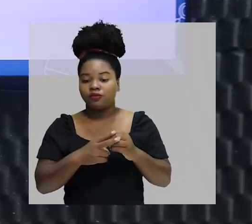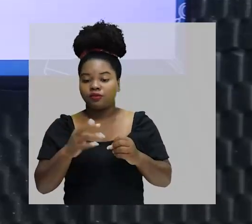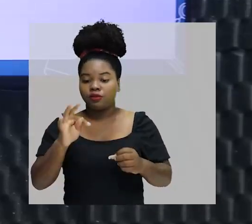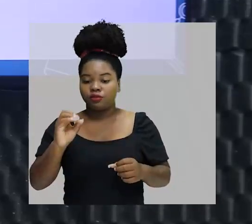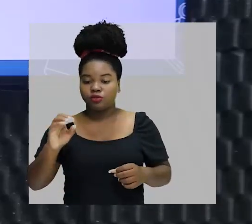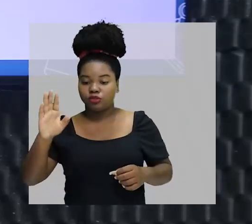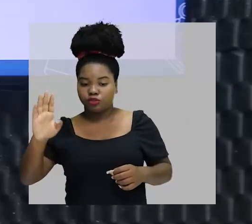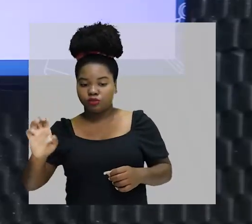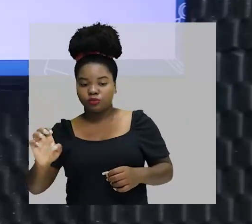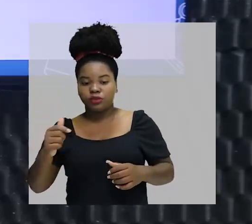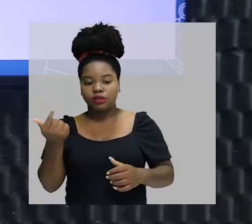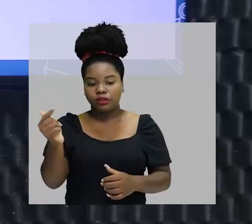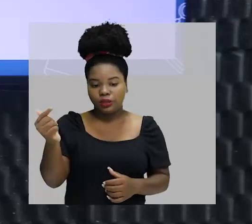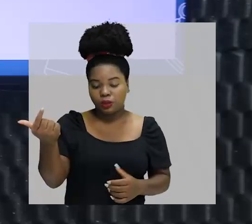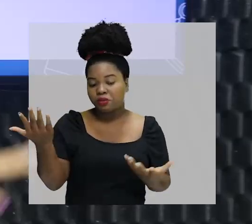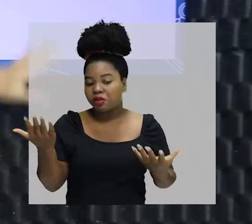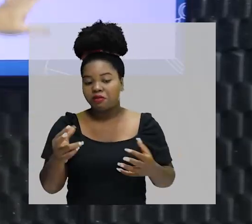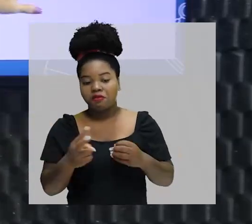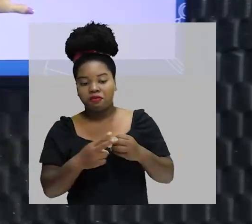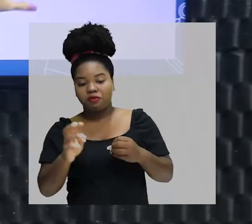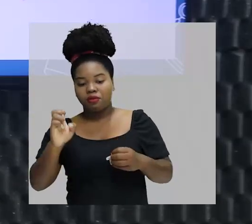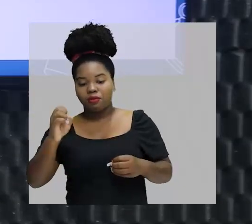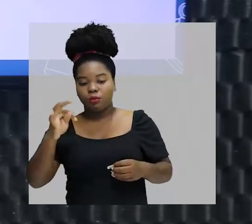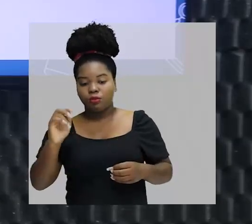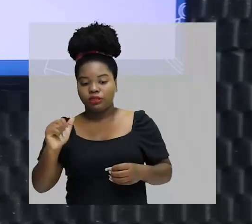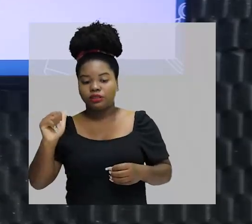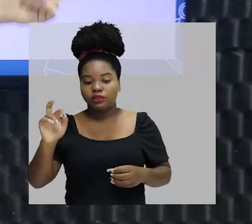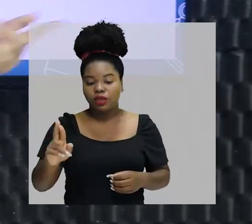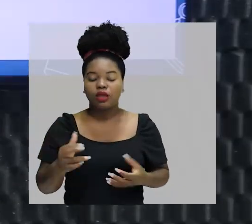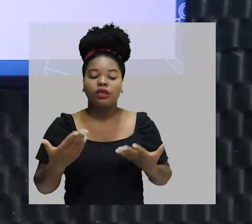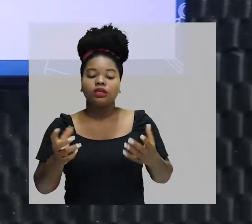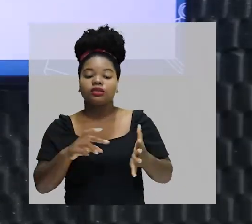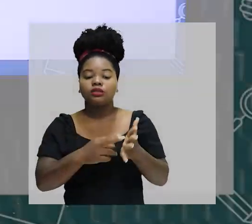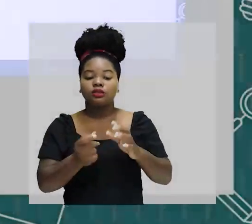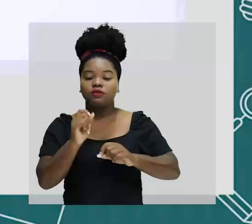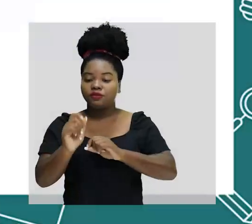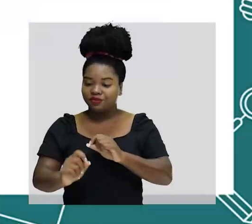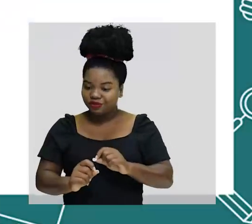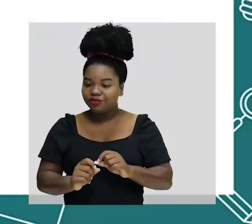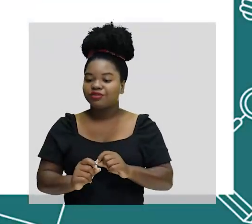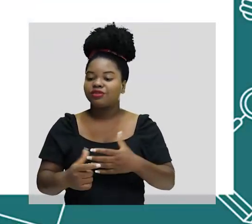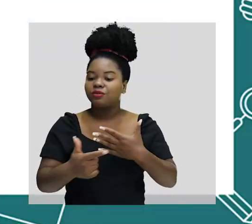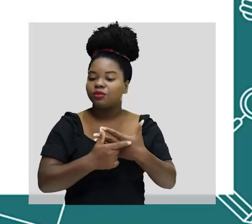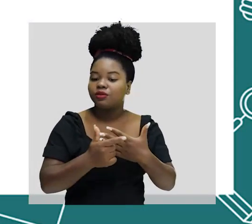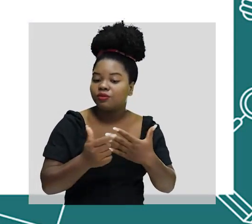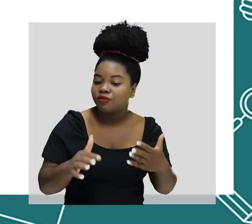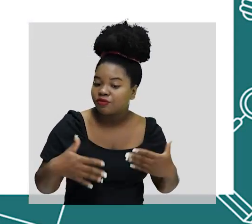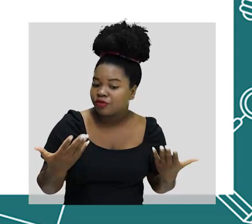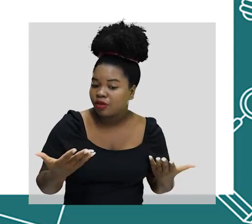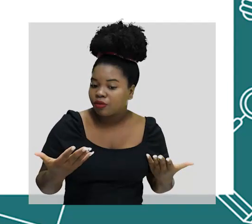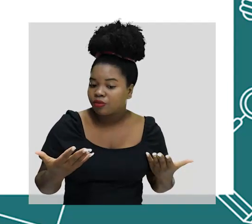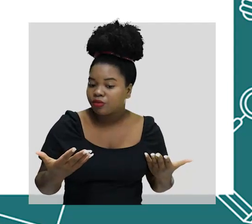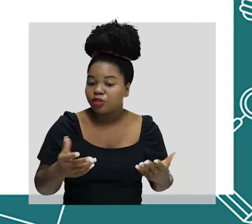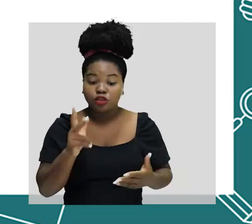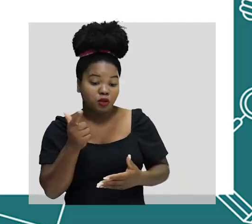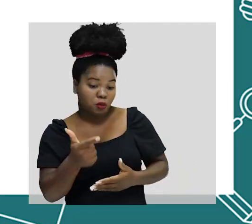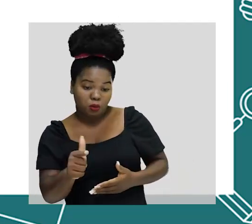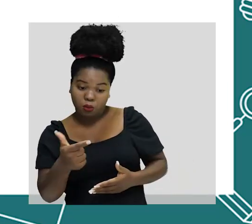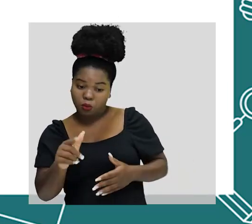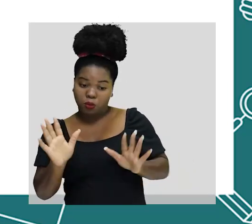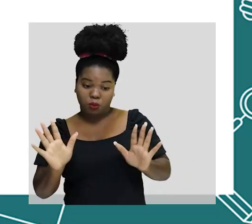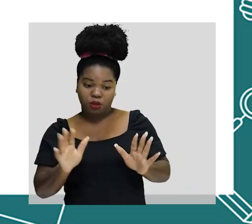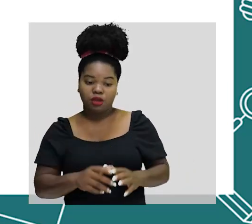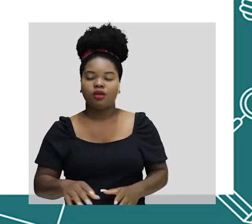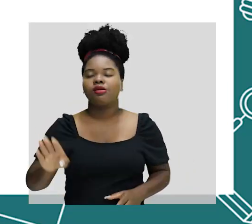o verbo de ligação, o verbo estar. Então, quer dizer que, nesse caso, ele está desempenhando uma função que não é o contínuo.